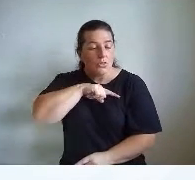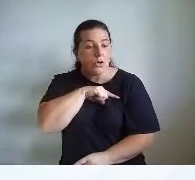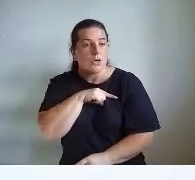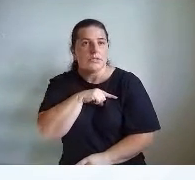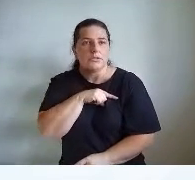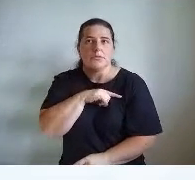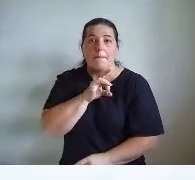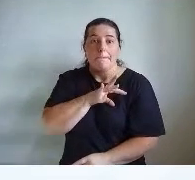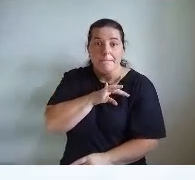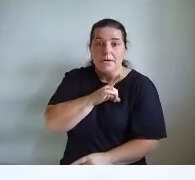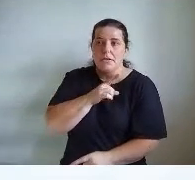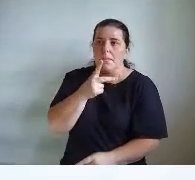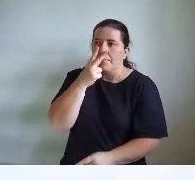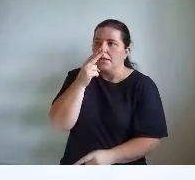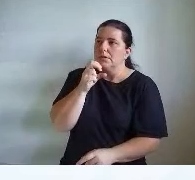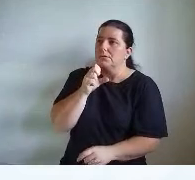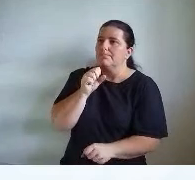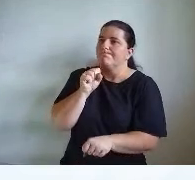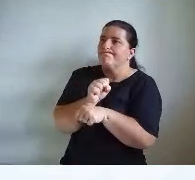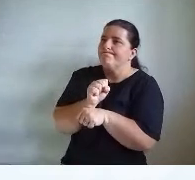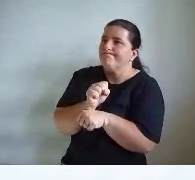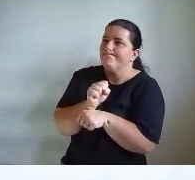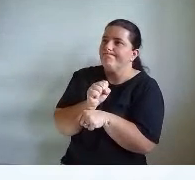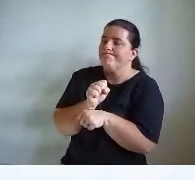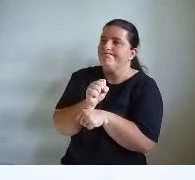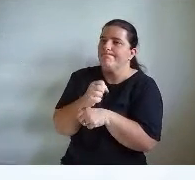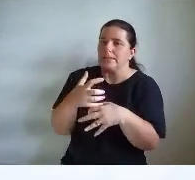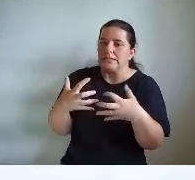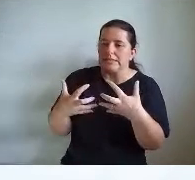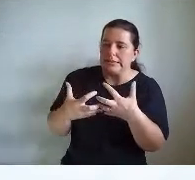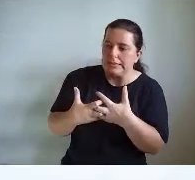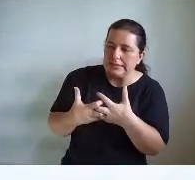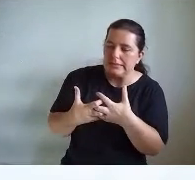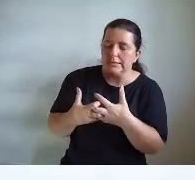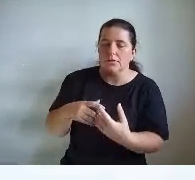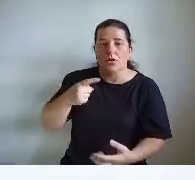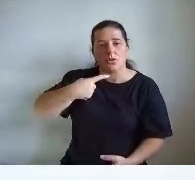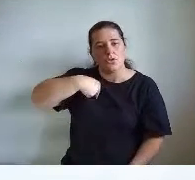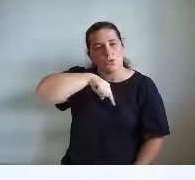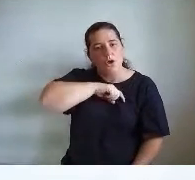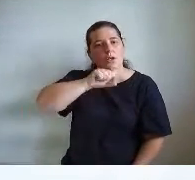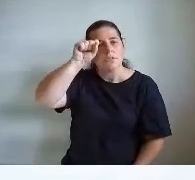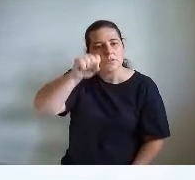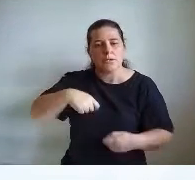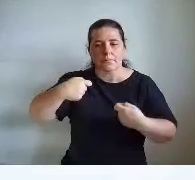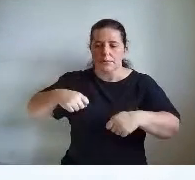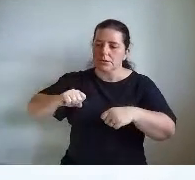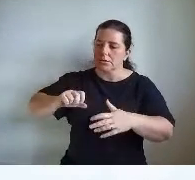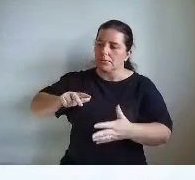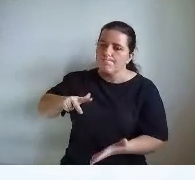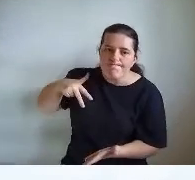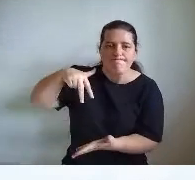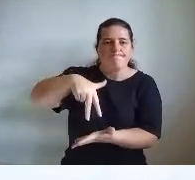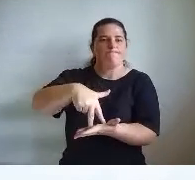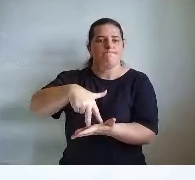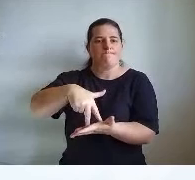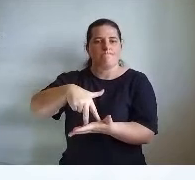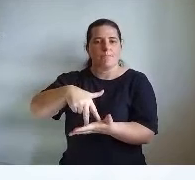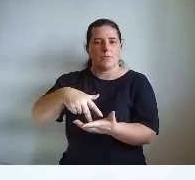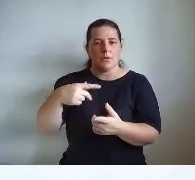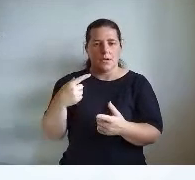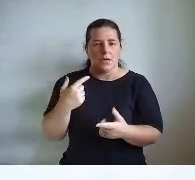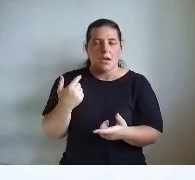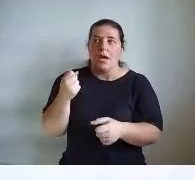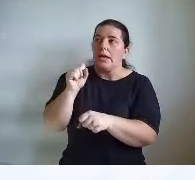reage. Paralisa. Né? Fica paralisado. Nós precisamos, sim, reagir, porque não dá para esperar que as instituições